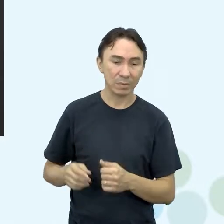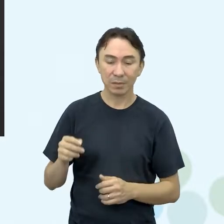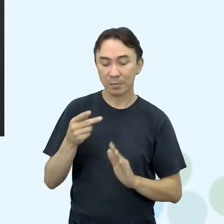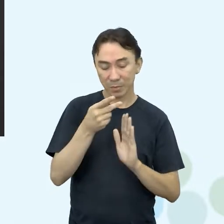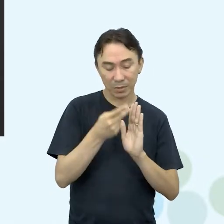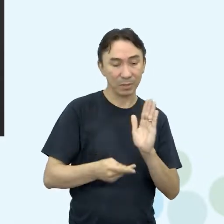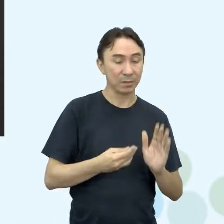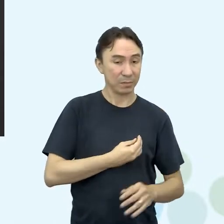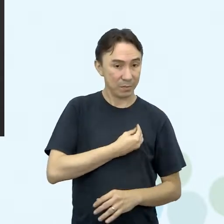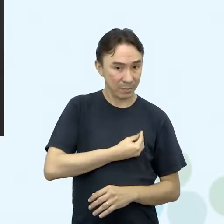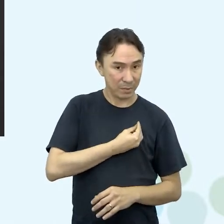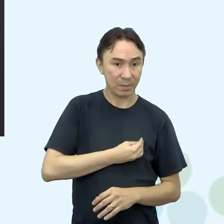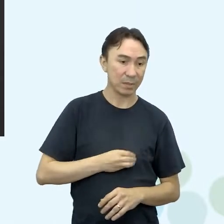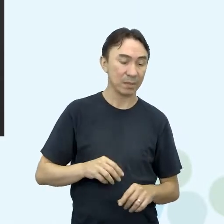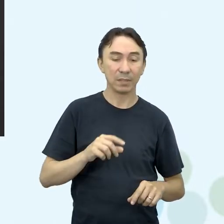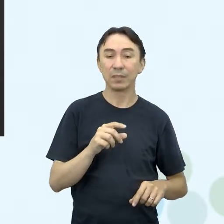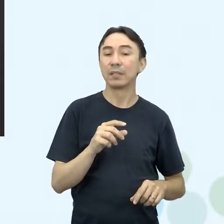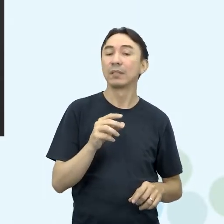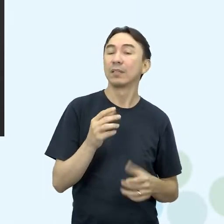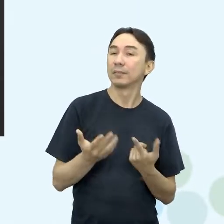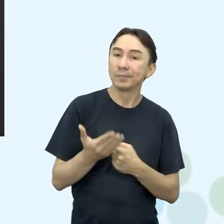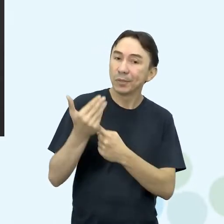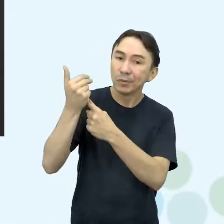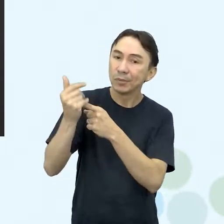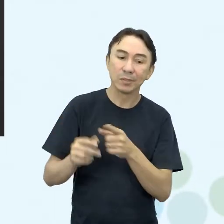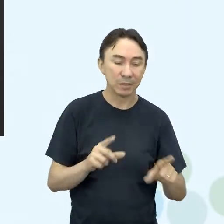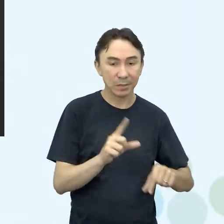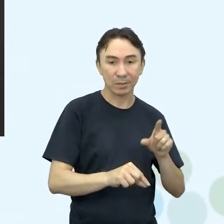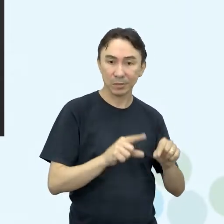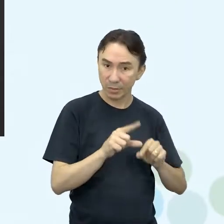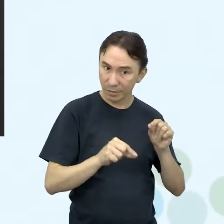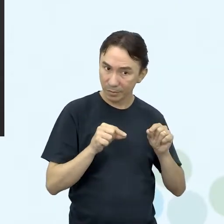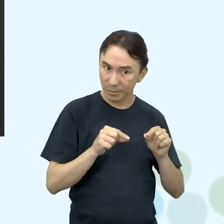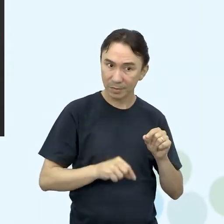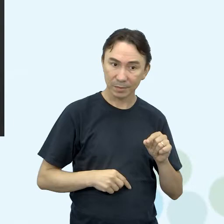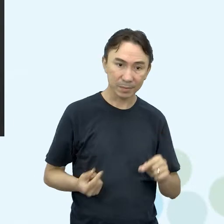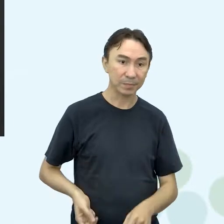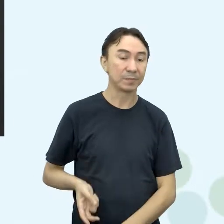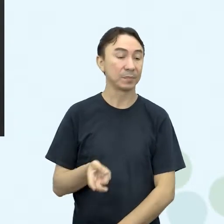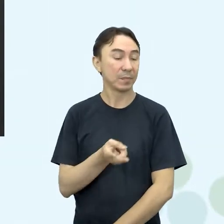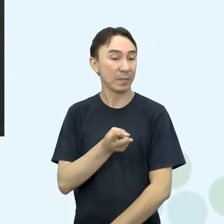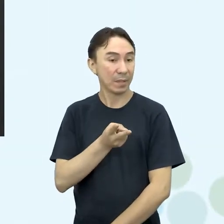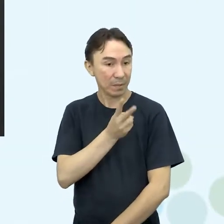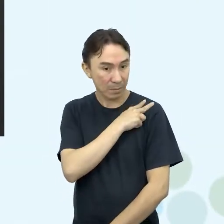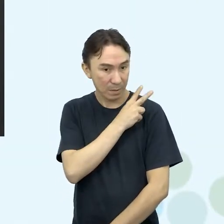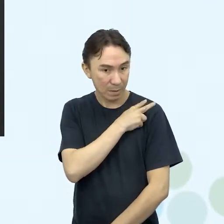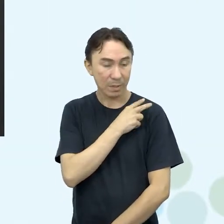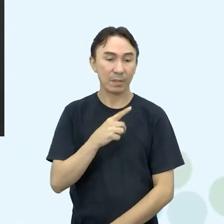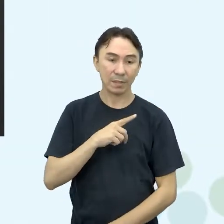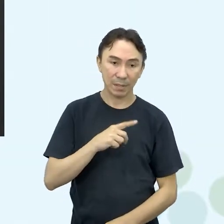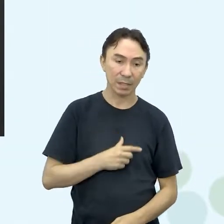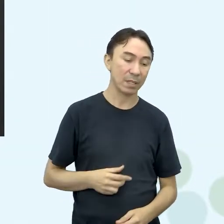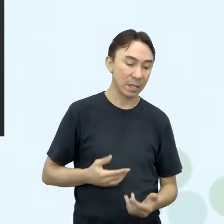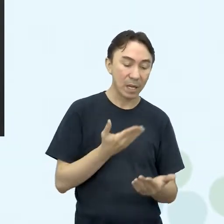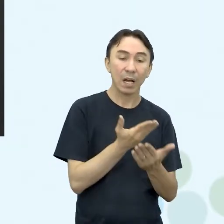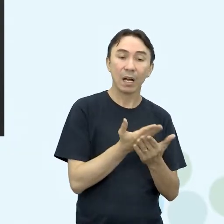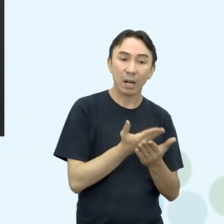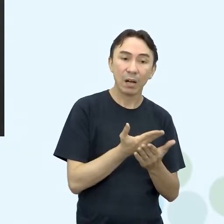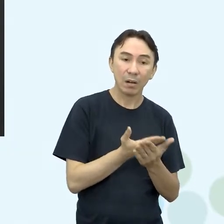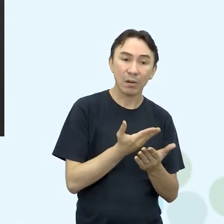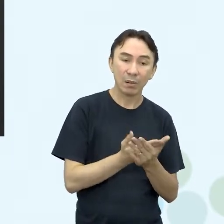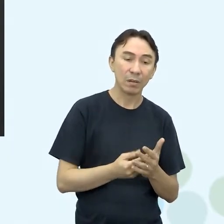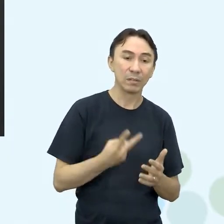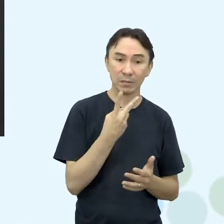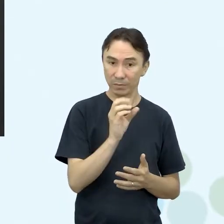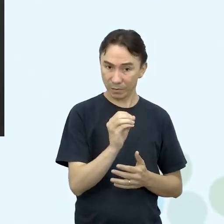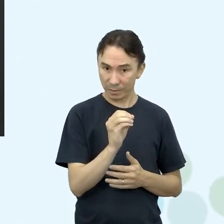e eletivas. Na segunda série a gente passa a ter 20 aulas das disciplinas convencionais, e aí a gente começa a